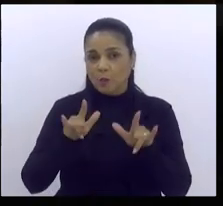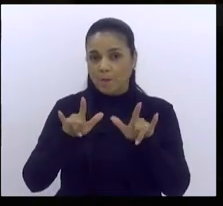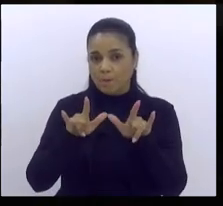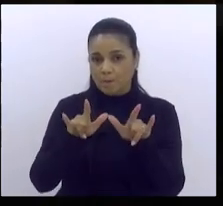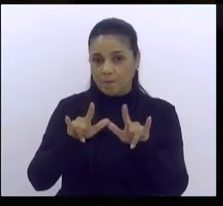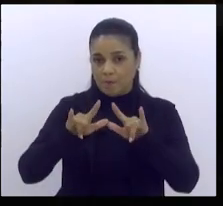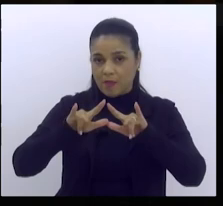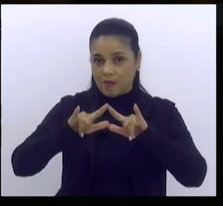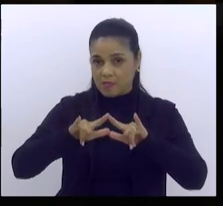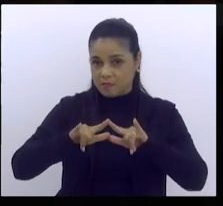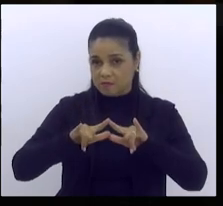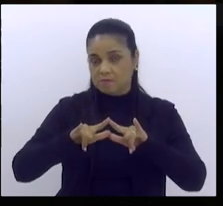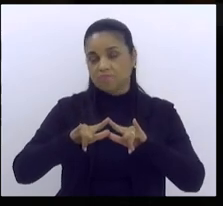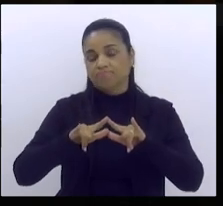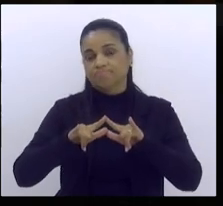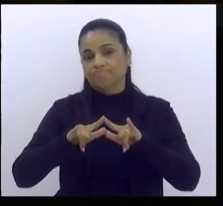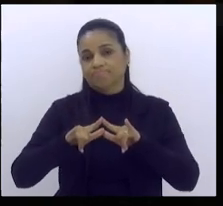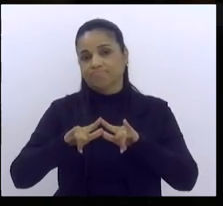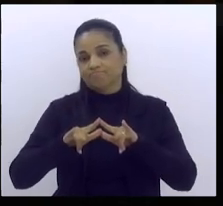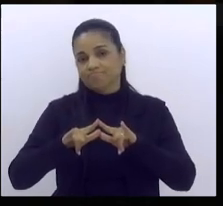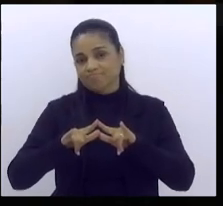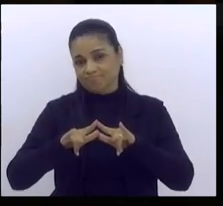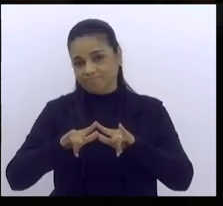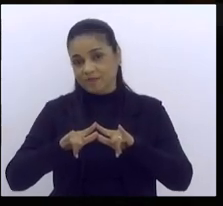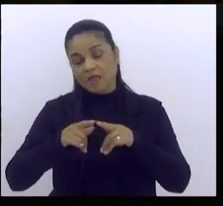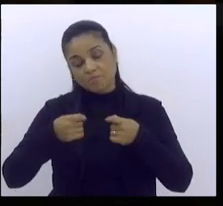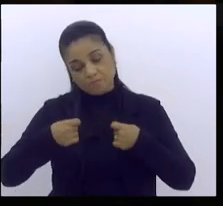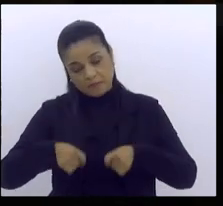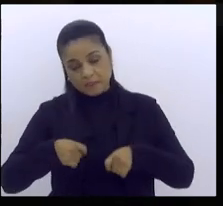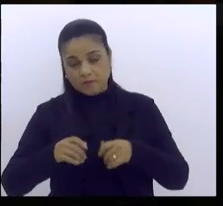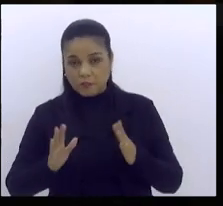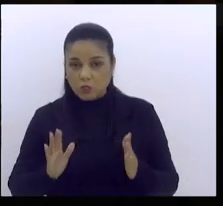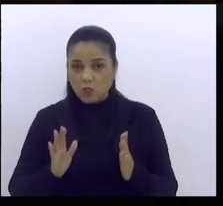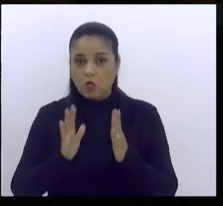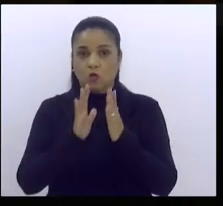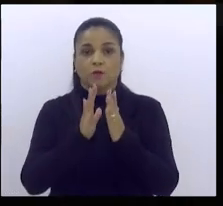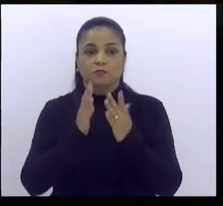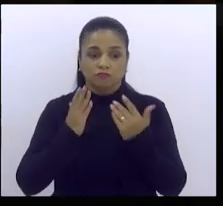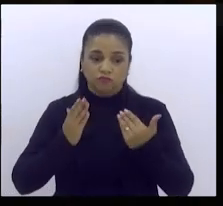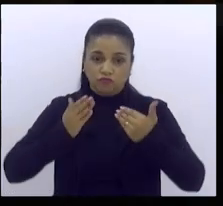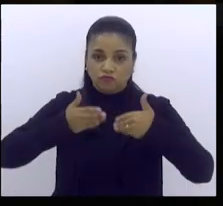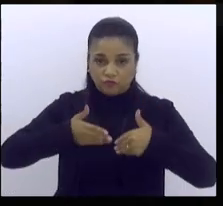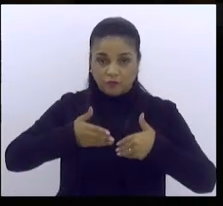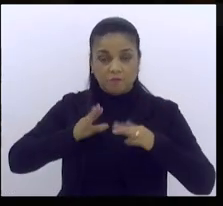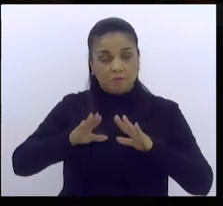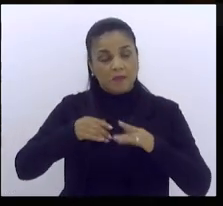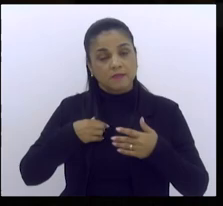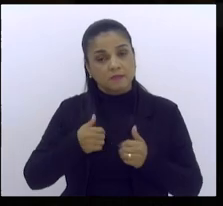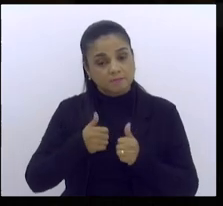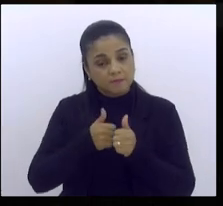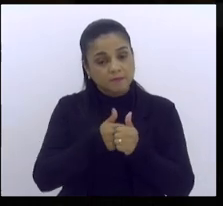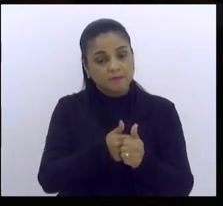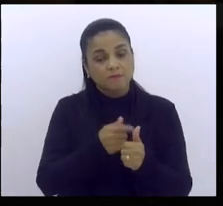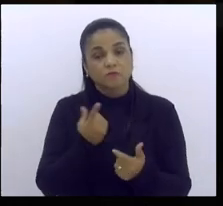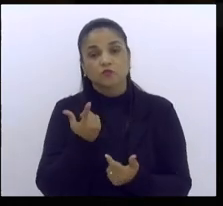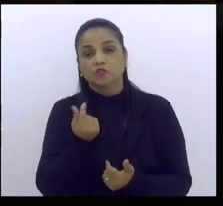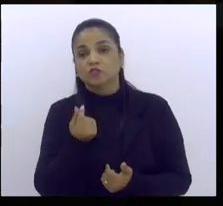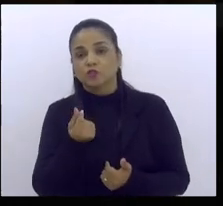no combate direto. Às vezes tem que existir, mas se não seguir o dinheiro, não